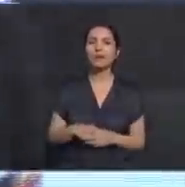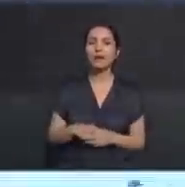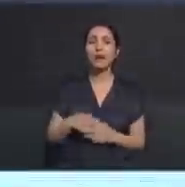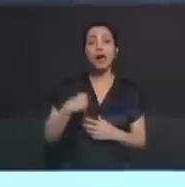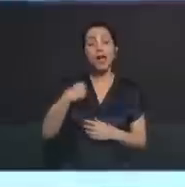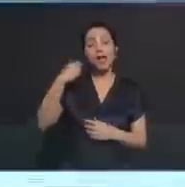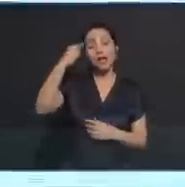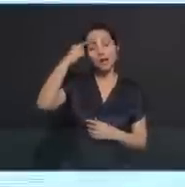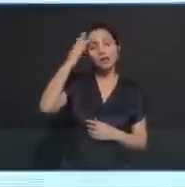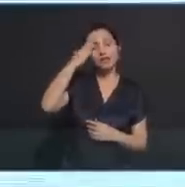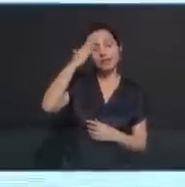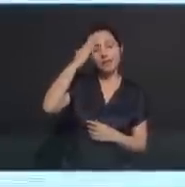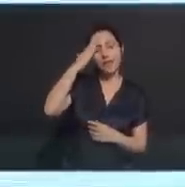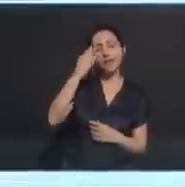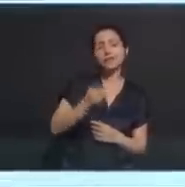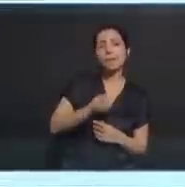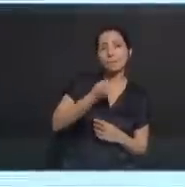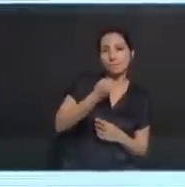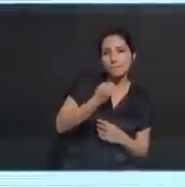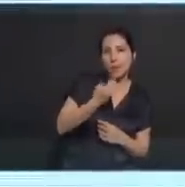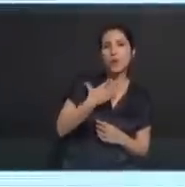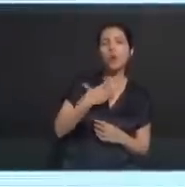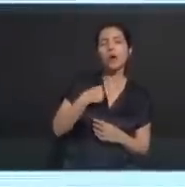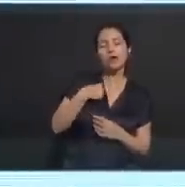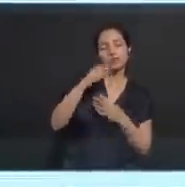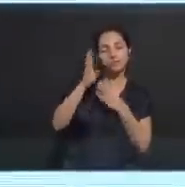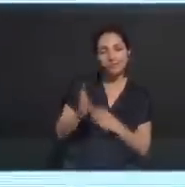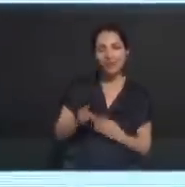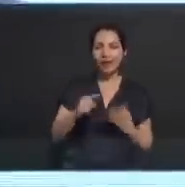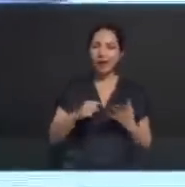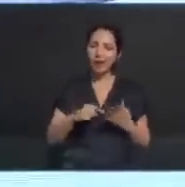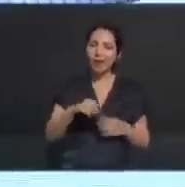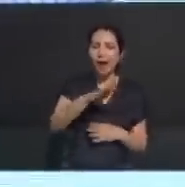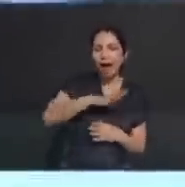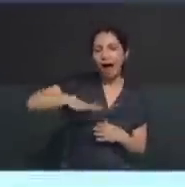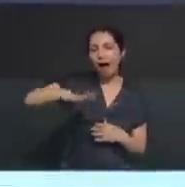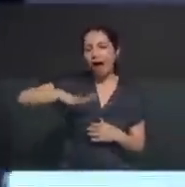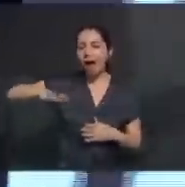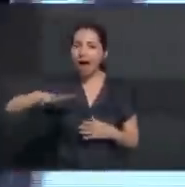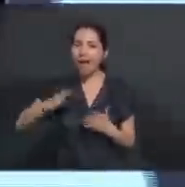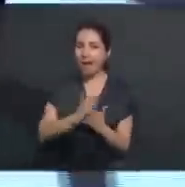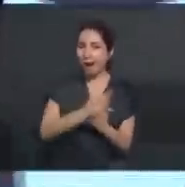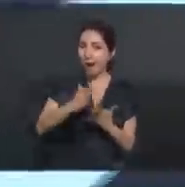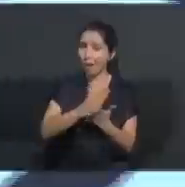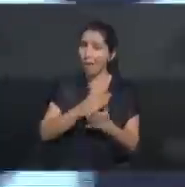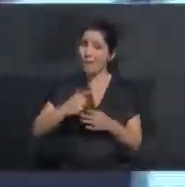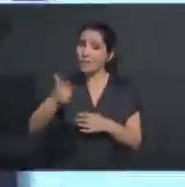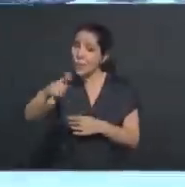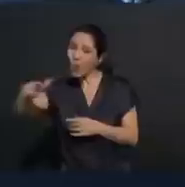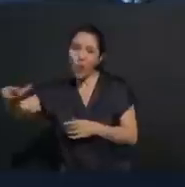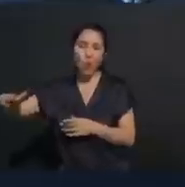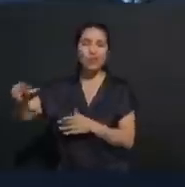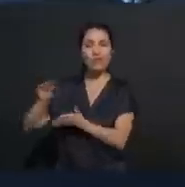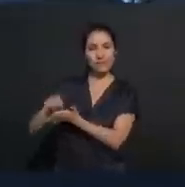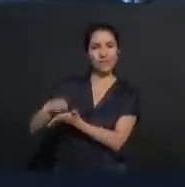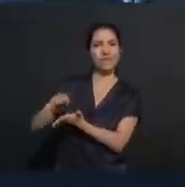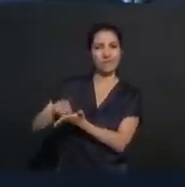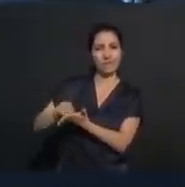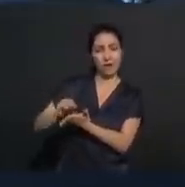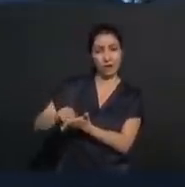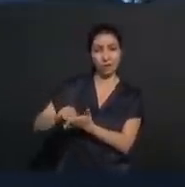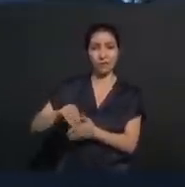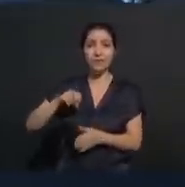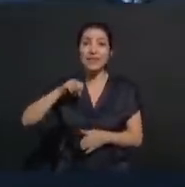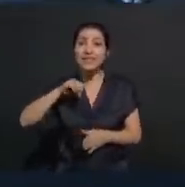algumas áreas da vida, mas eu vou ser melhor ainda em ser fiel. Você foi bom em cair, tem que ser melhor ainda em levantar. Você foi bom